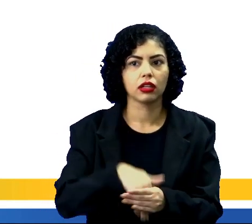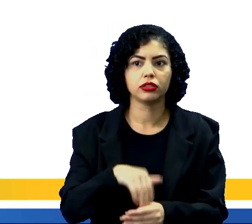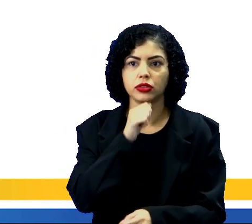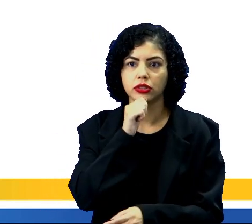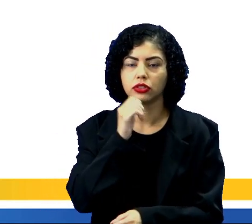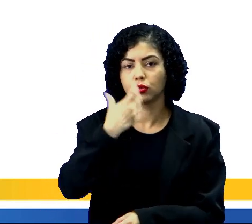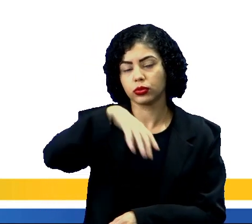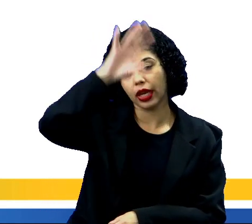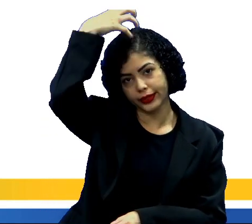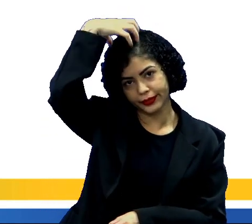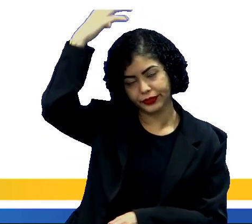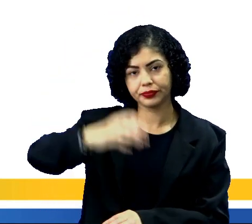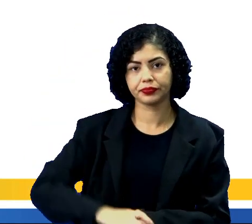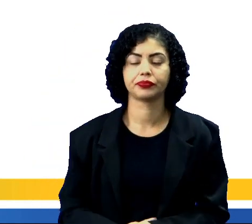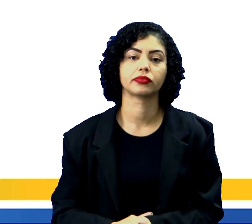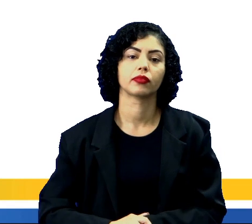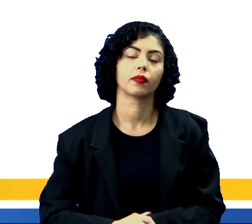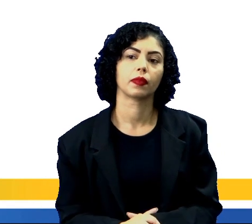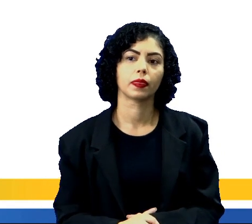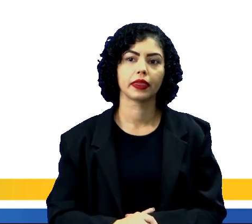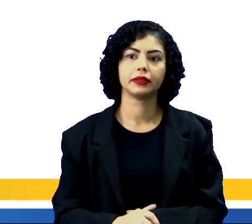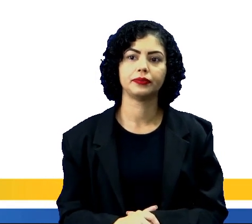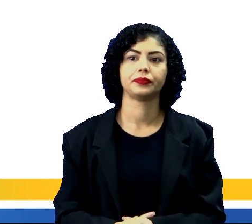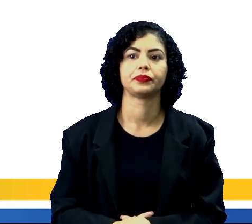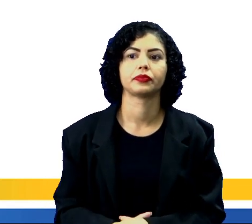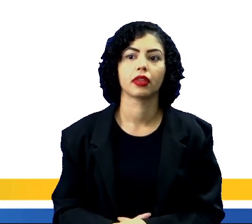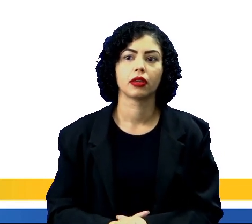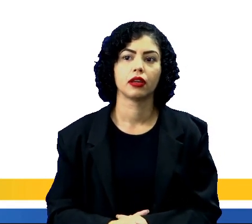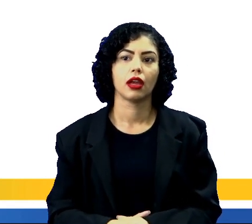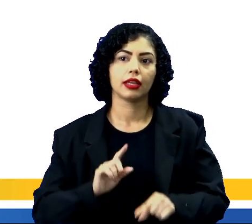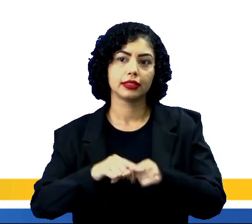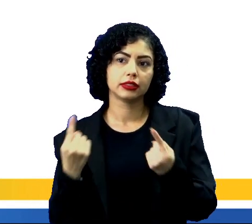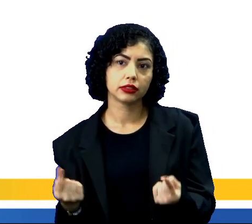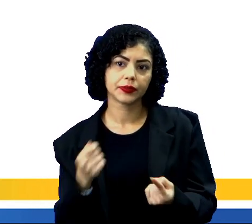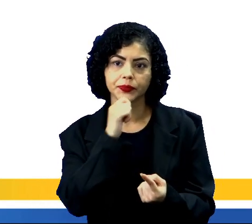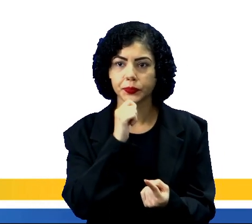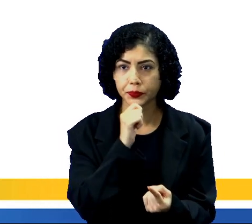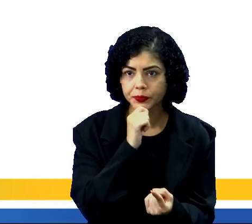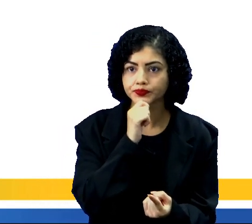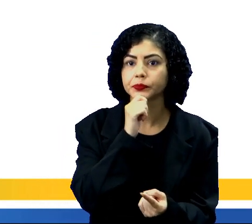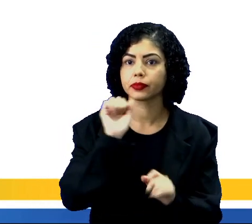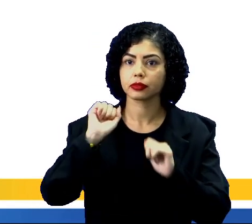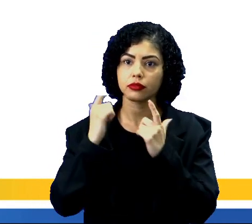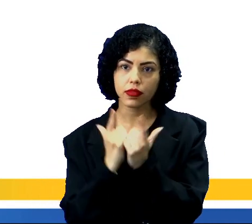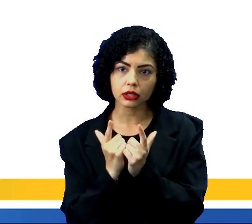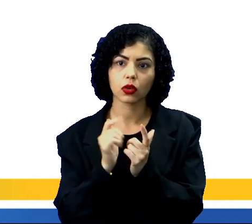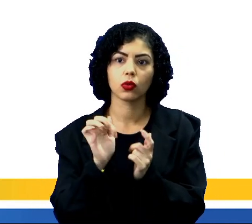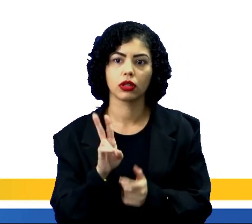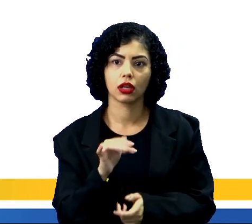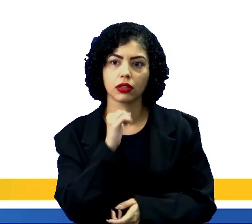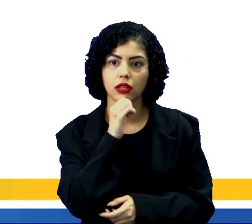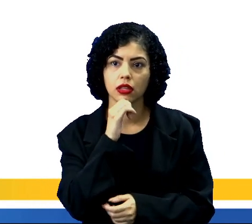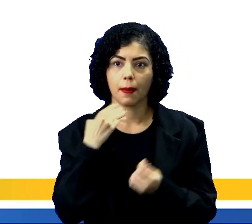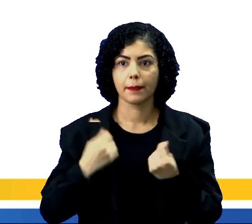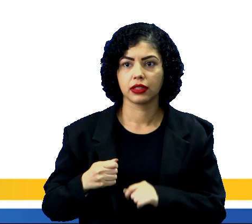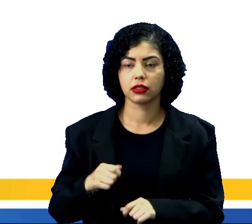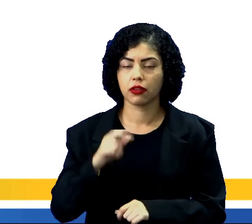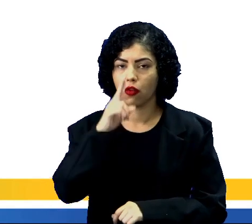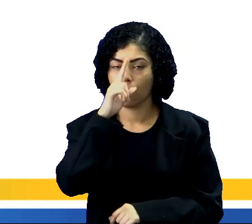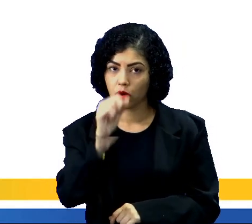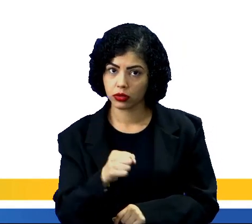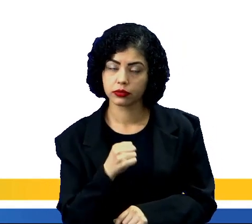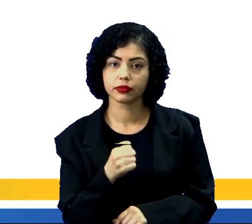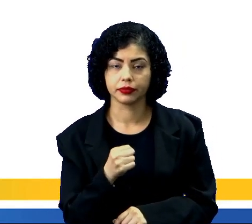ratificar ou corrigir a eleição do rei. Em certos períodos, a Assembleia Curiata teve também mais poder